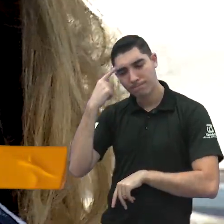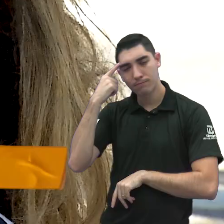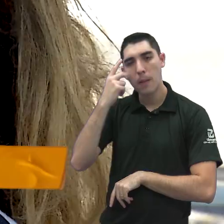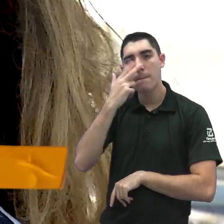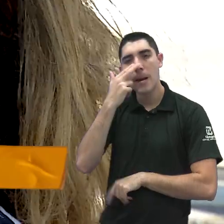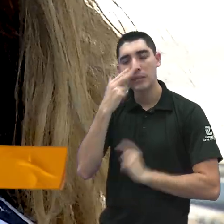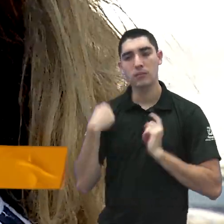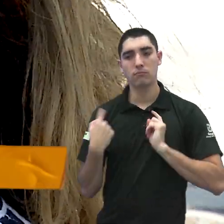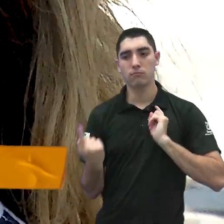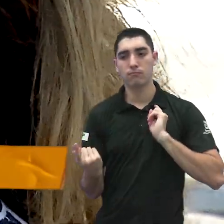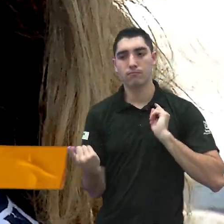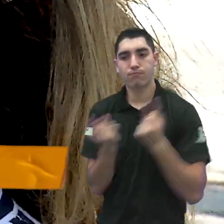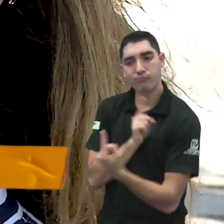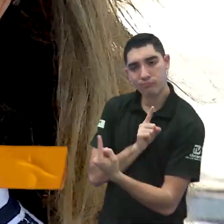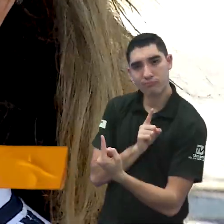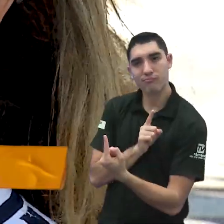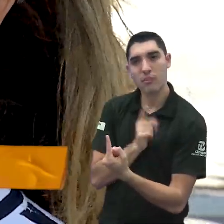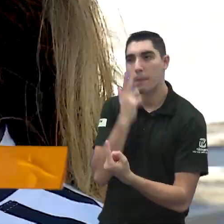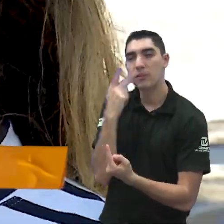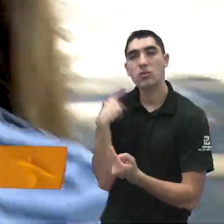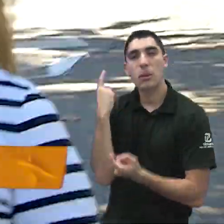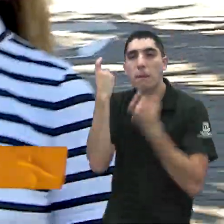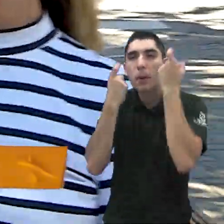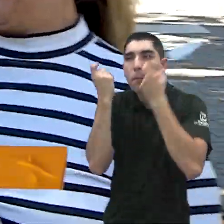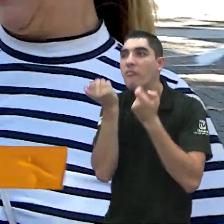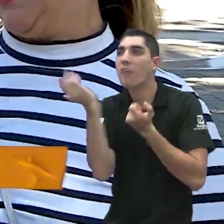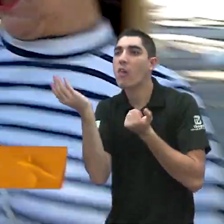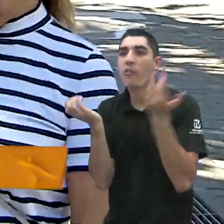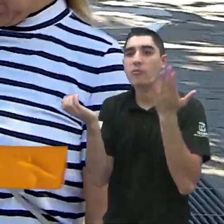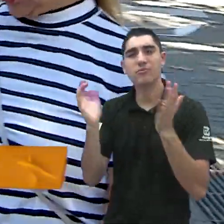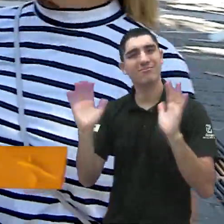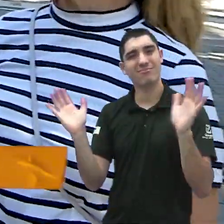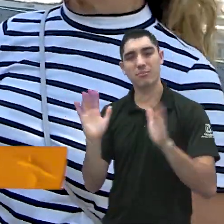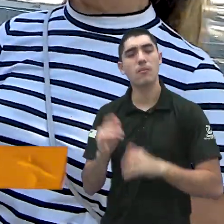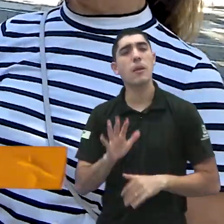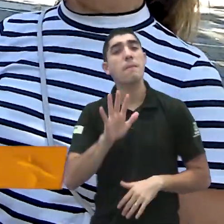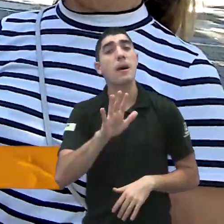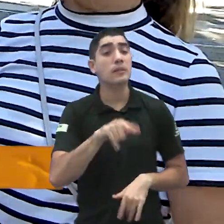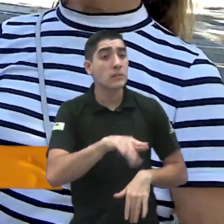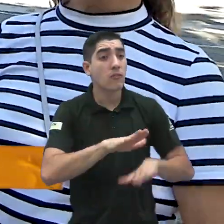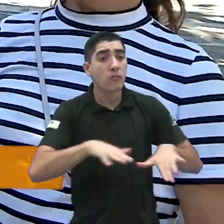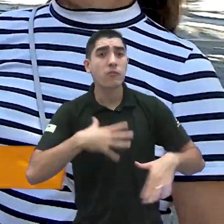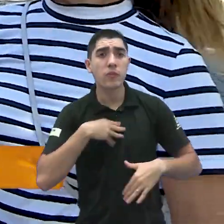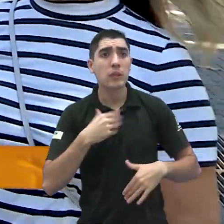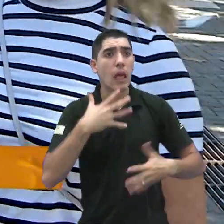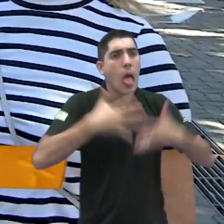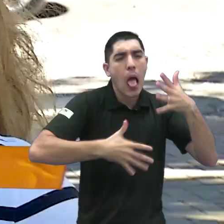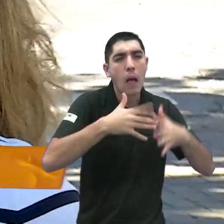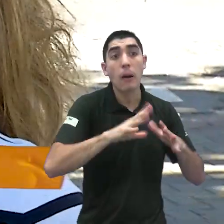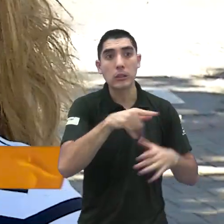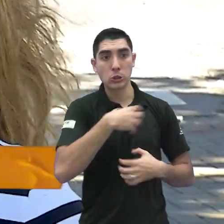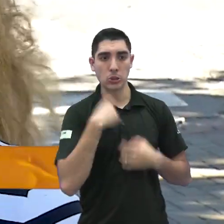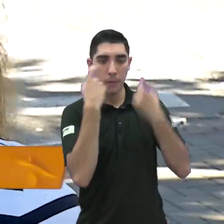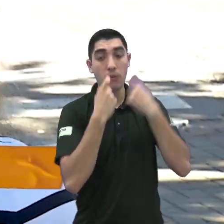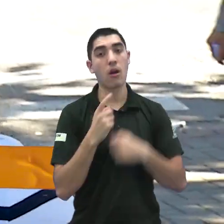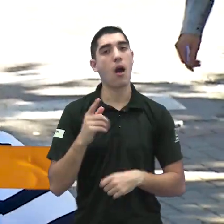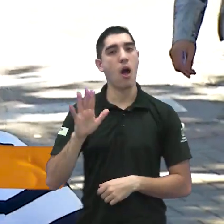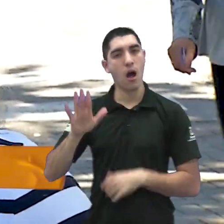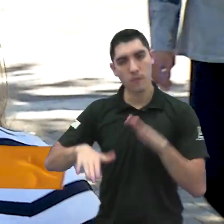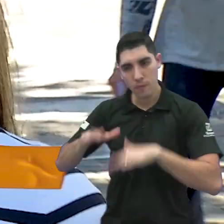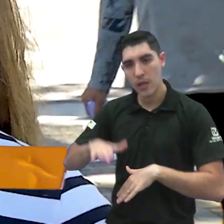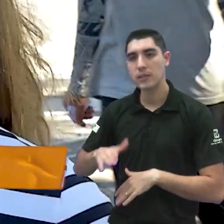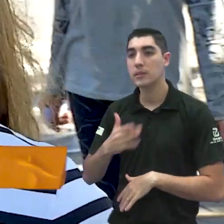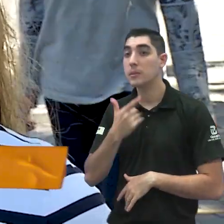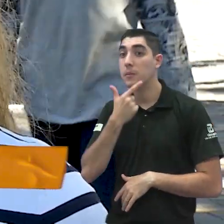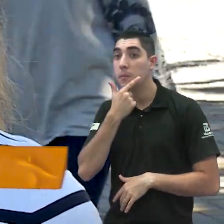coisa vindo de fora, entendeu? E quais são as situações que eles aprontavam na época que te deixava preocupada? Começaram as meninas,